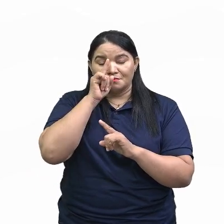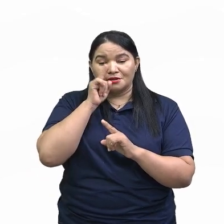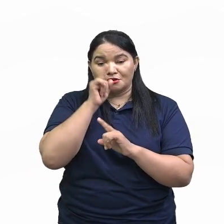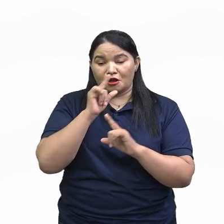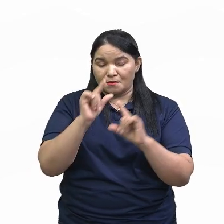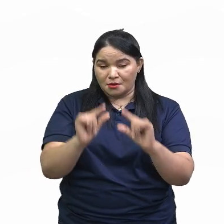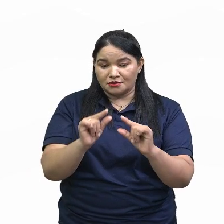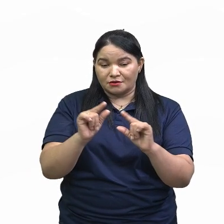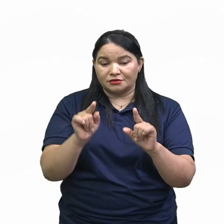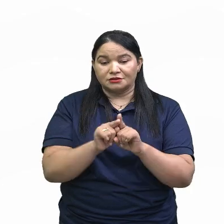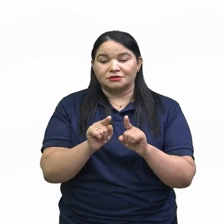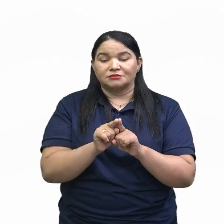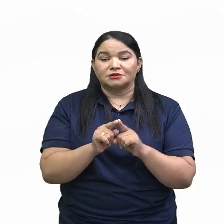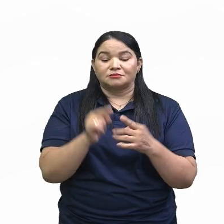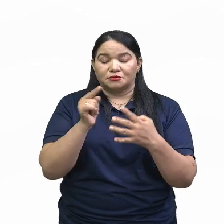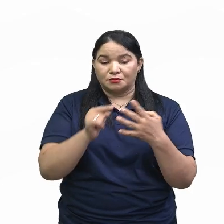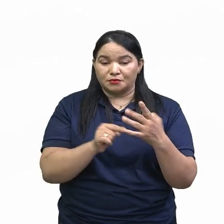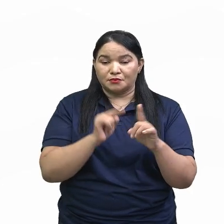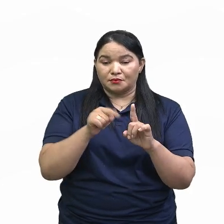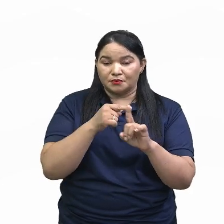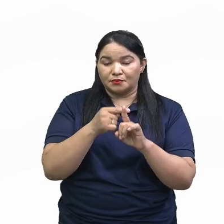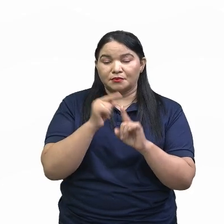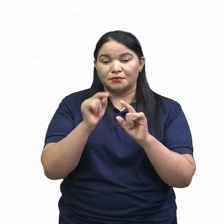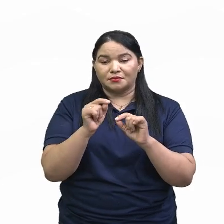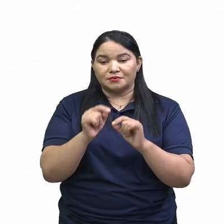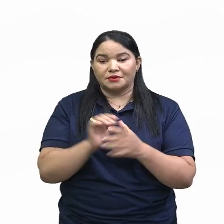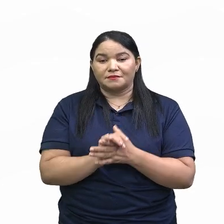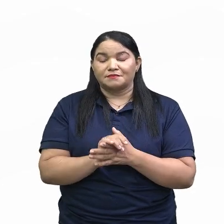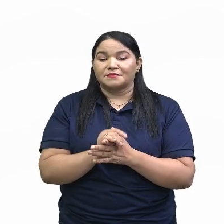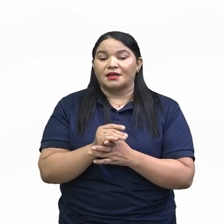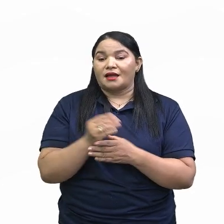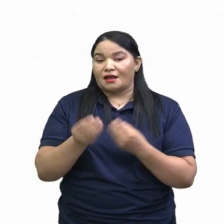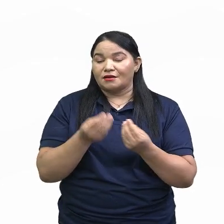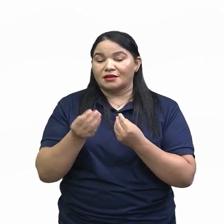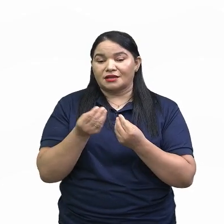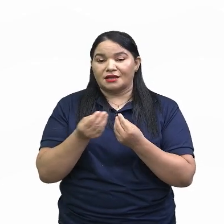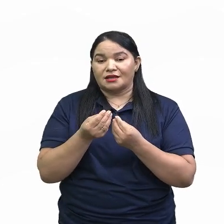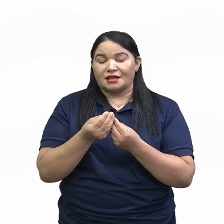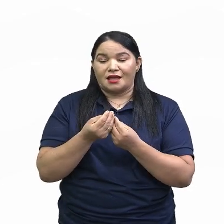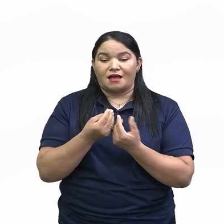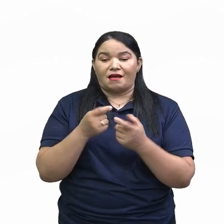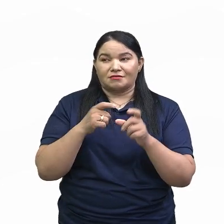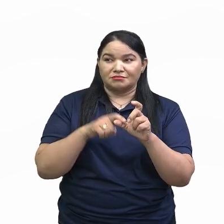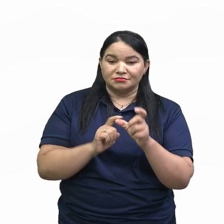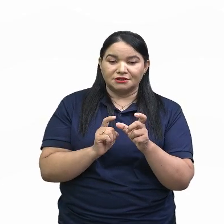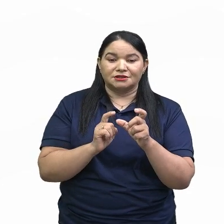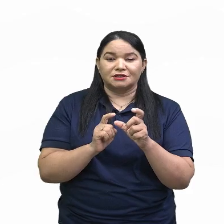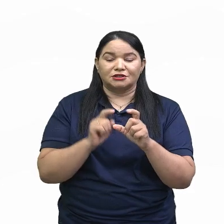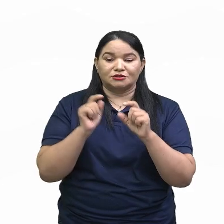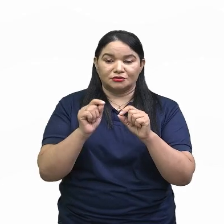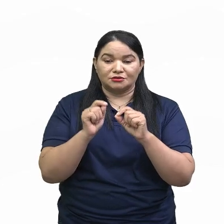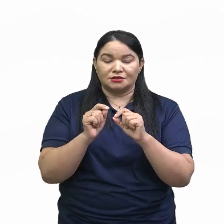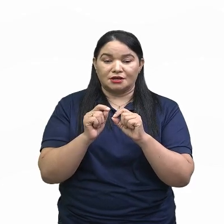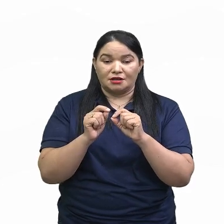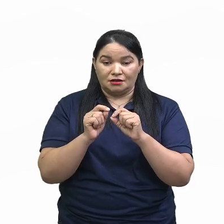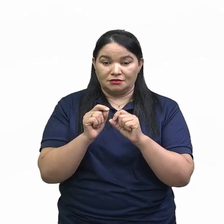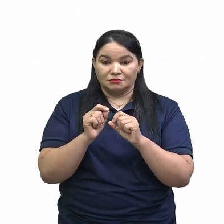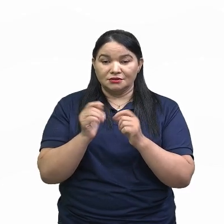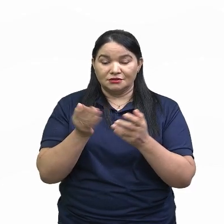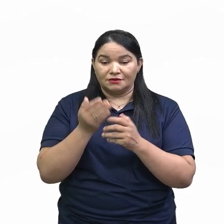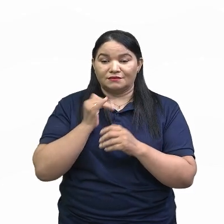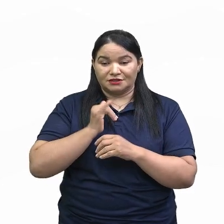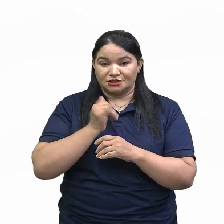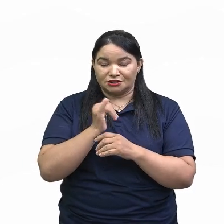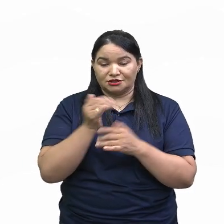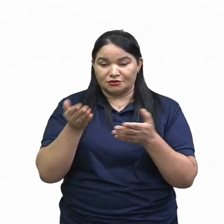vantagem, né? O uso dessas fontes é uma forma de se reduzir a dependência em relação ao modelo energético atual,